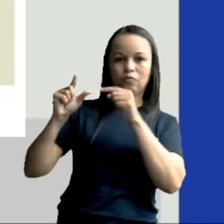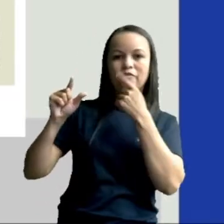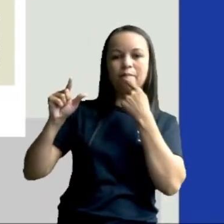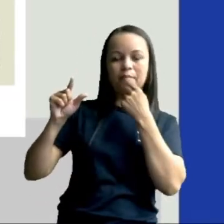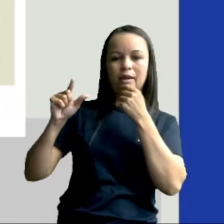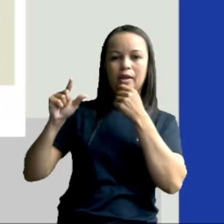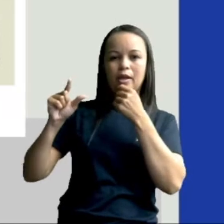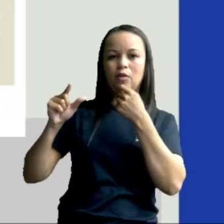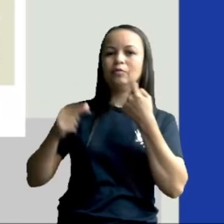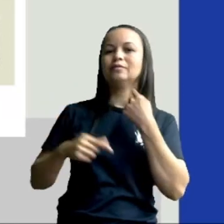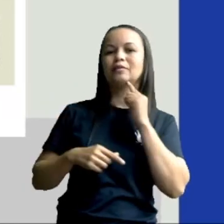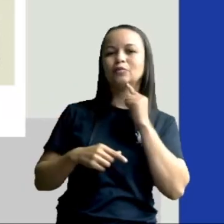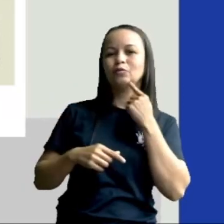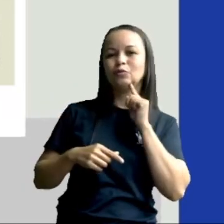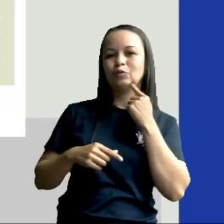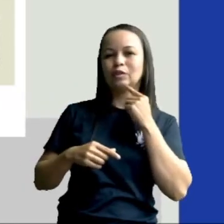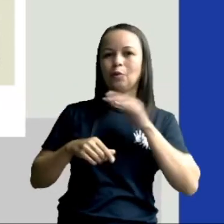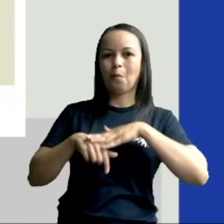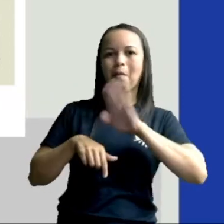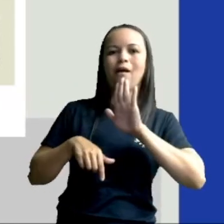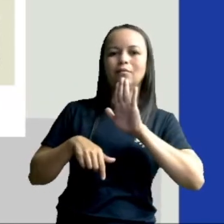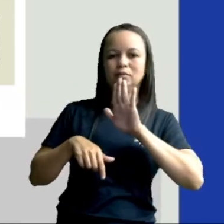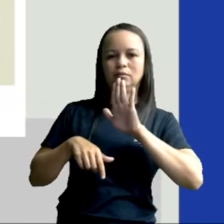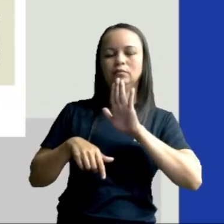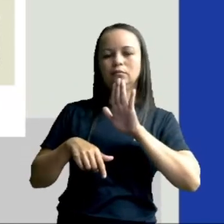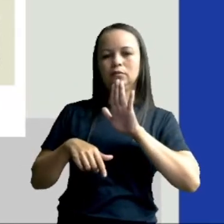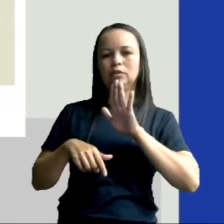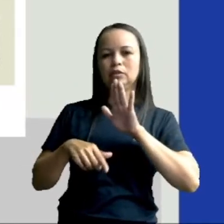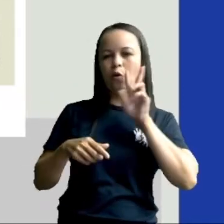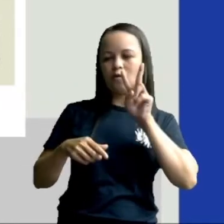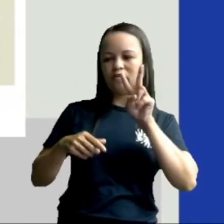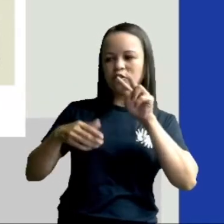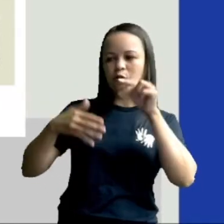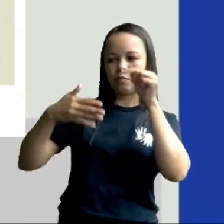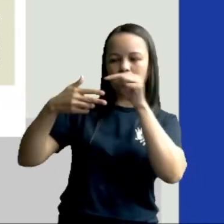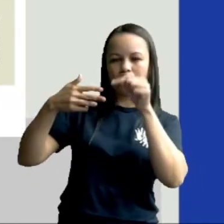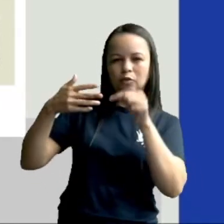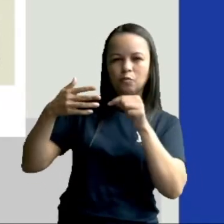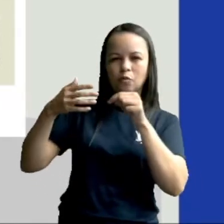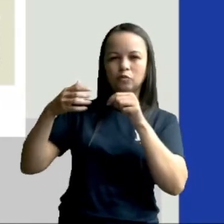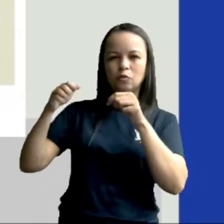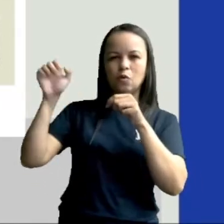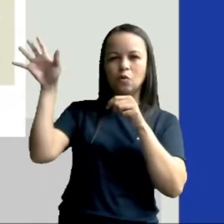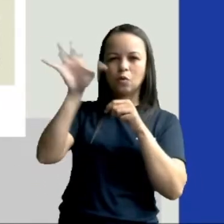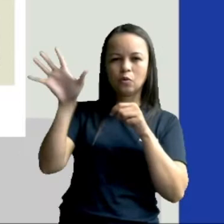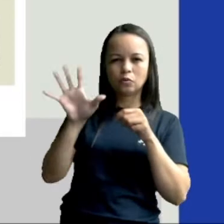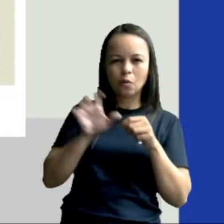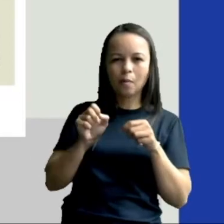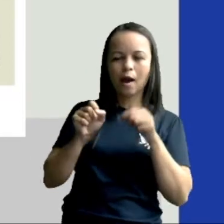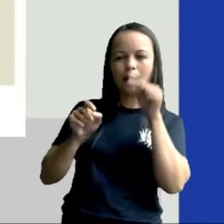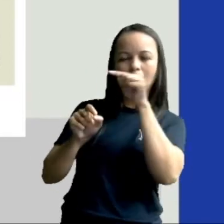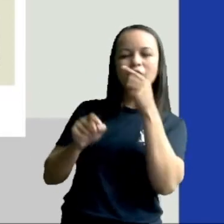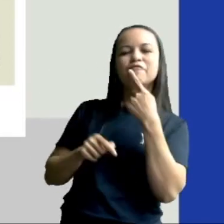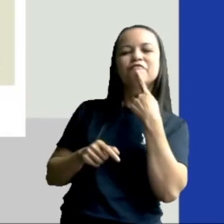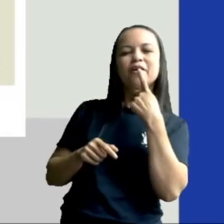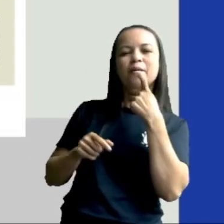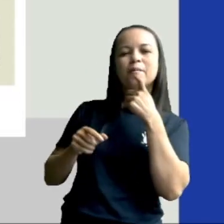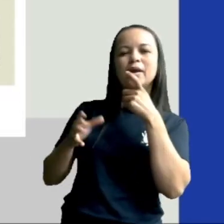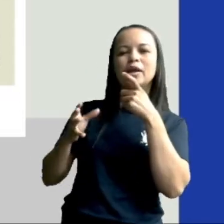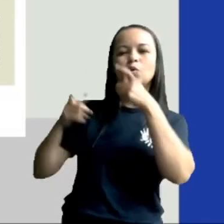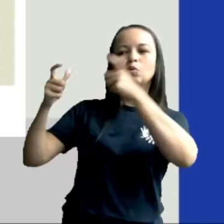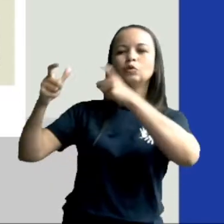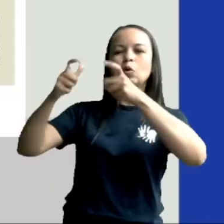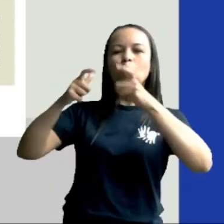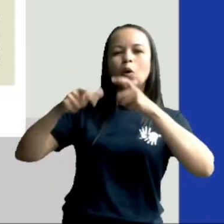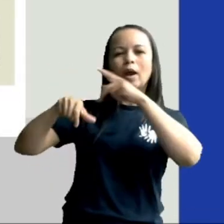certo? É quem está poluindo mais. Então, vejam os pontos vermelhos no mapa e veja quais são os locais que estão poluindo.